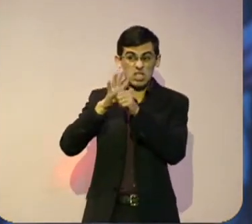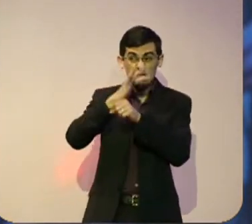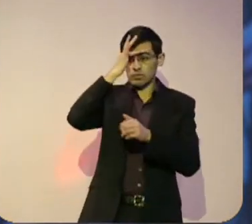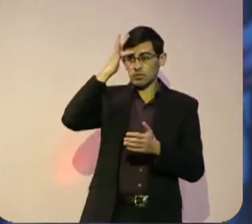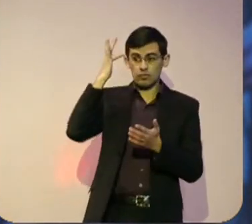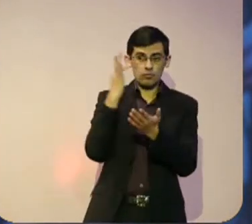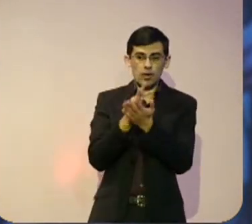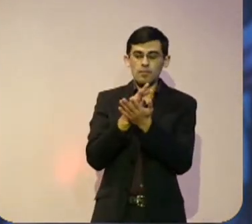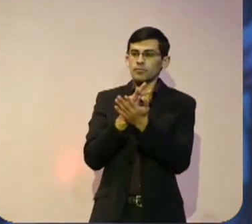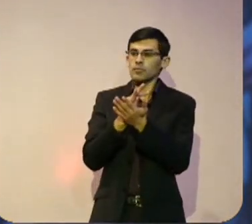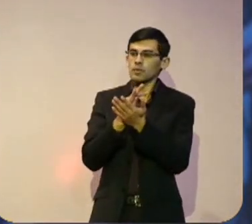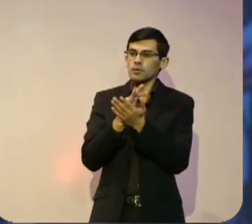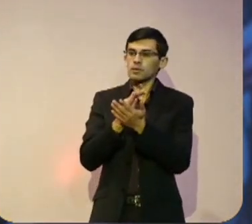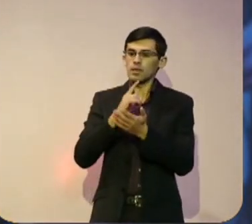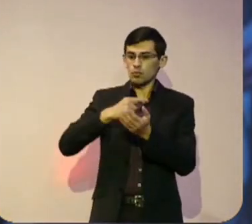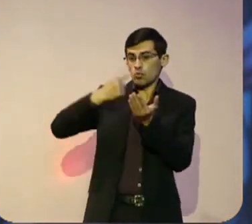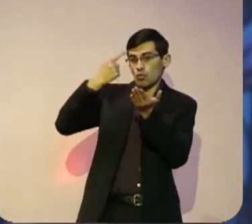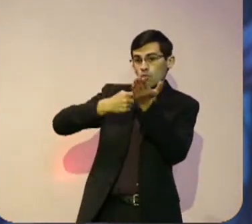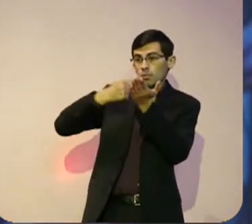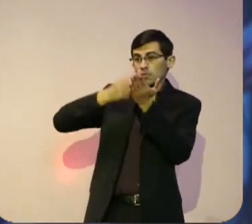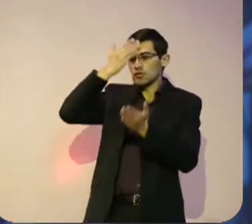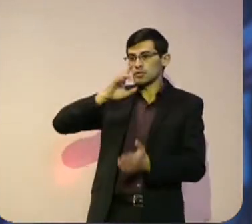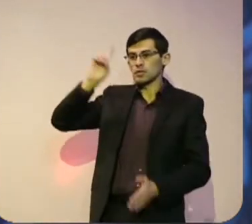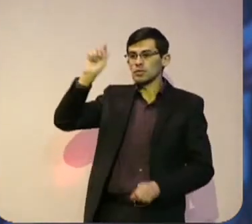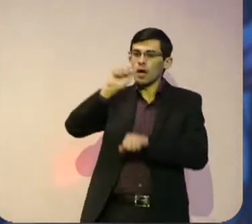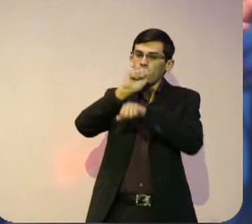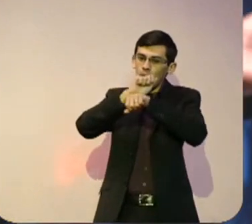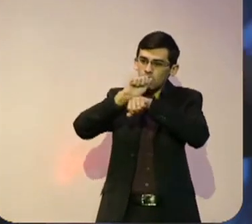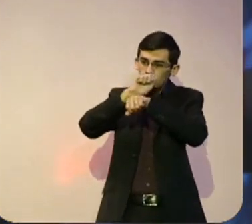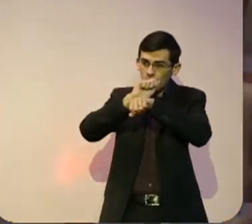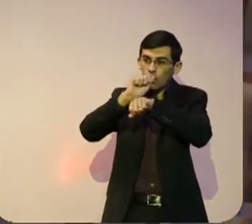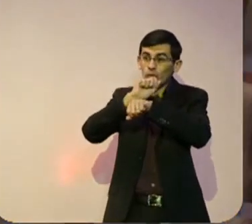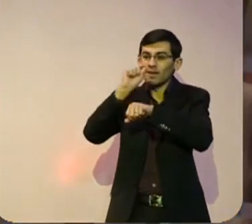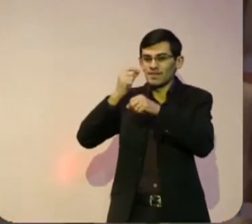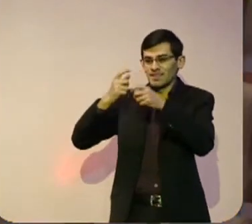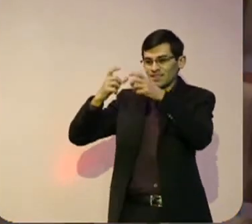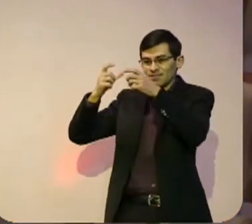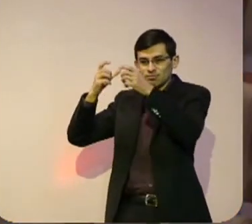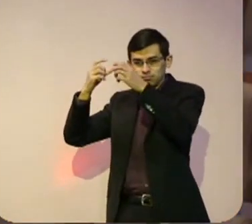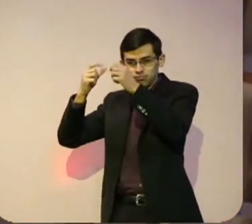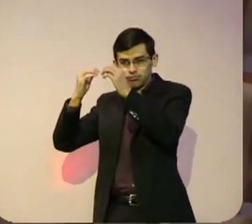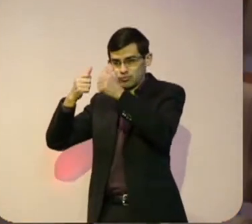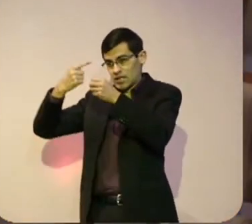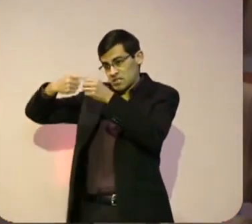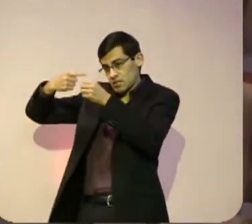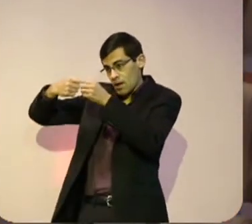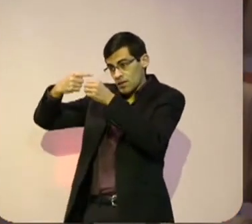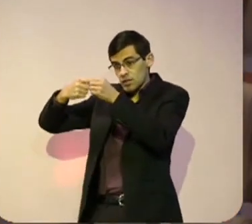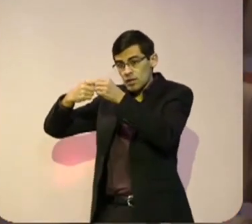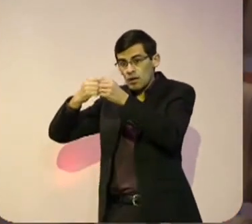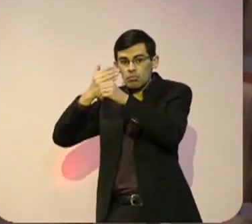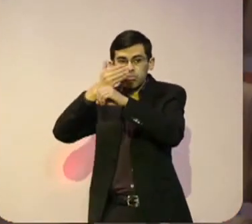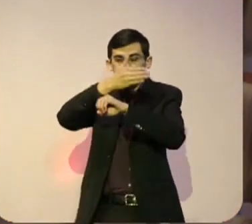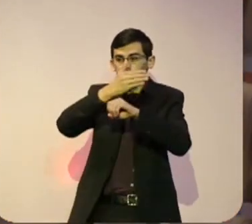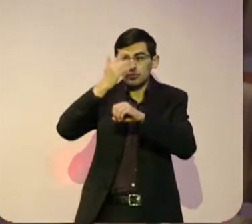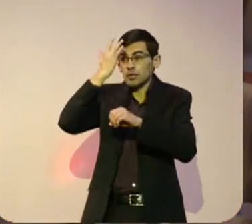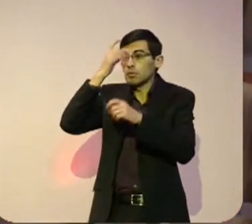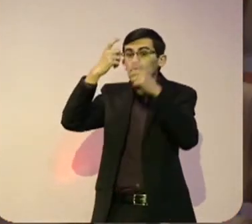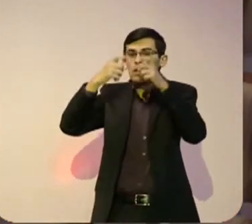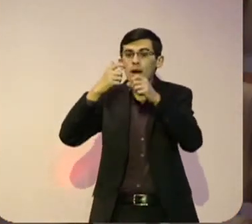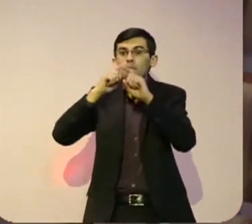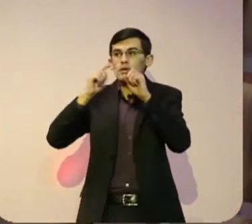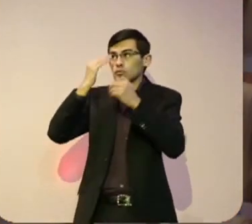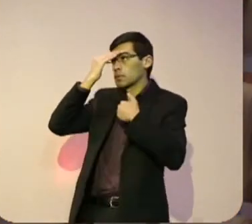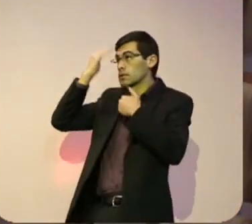deram passos diante de Deus, como Abraão, que saiu da sua terra, sem saber para onde iria, obedecendo o